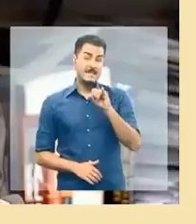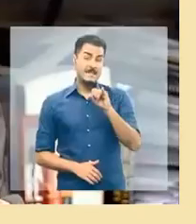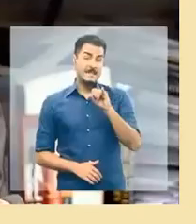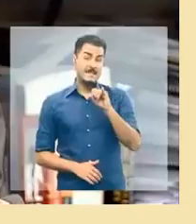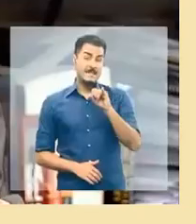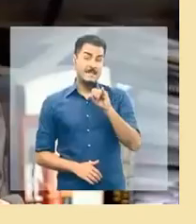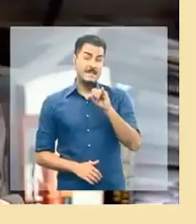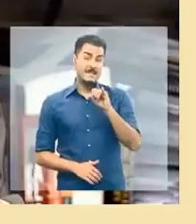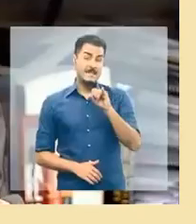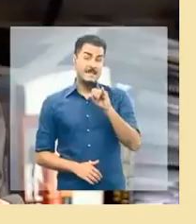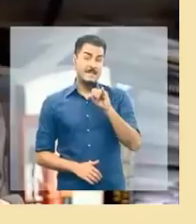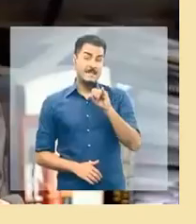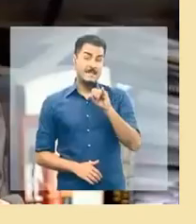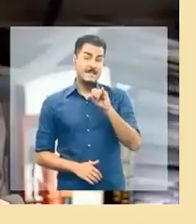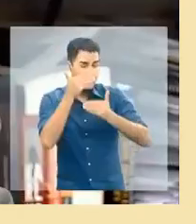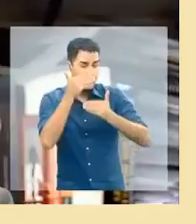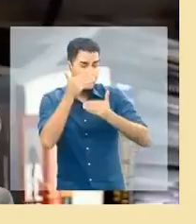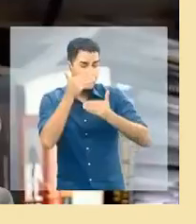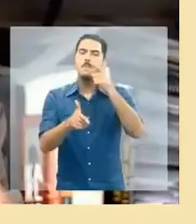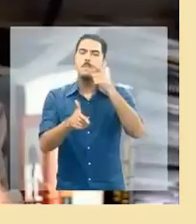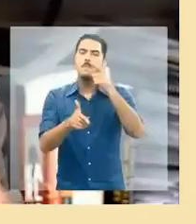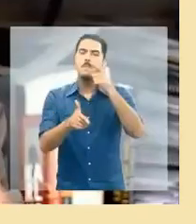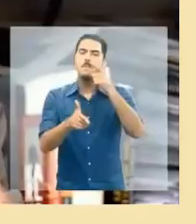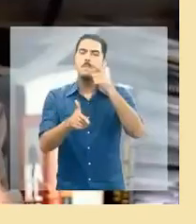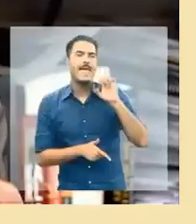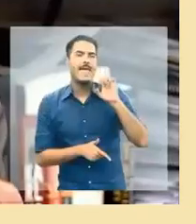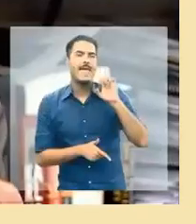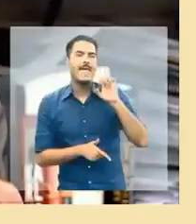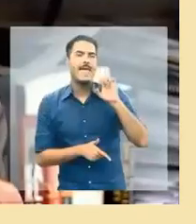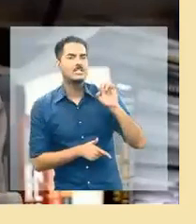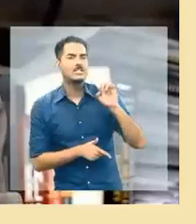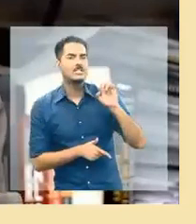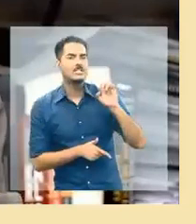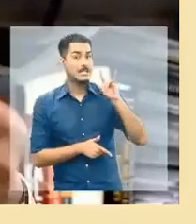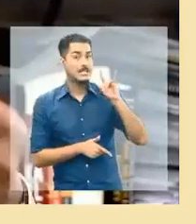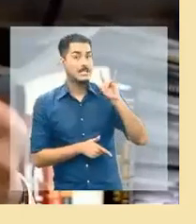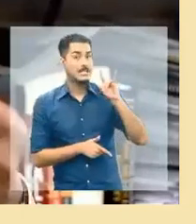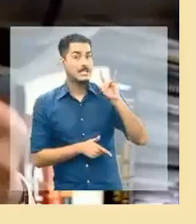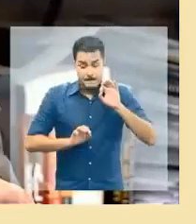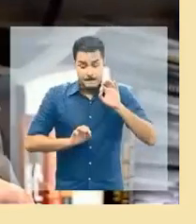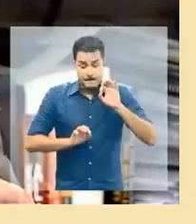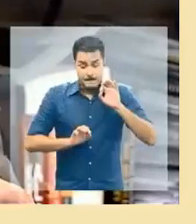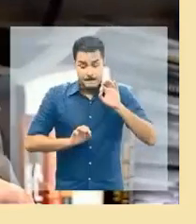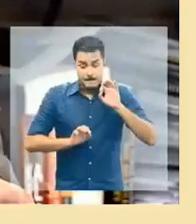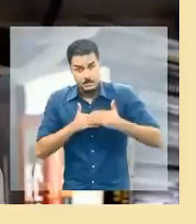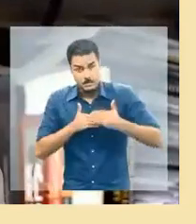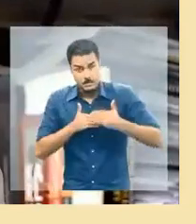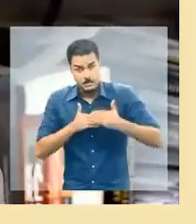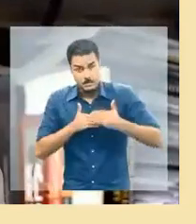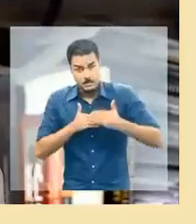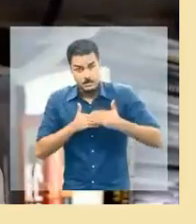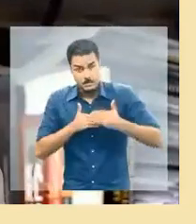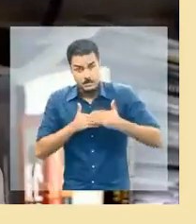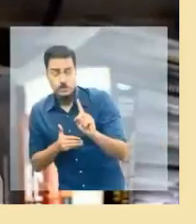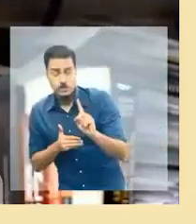acelerar, nós vamos ter problemas com a eletricidade. É preciso um planejamento de longo prazo, senão, efetivamente, a energia